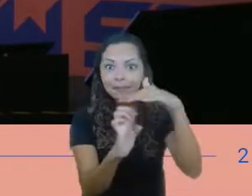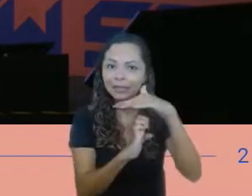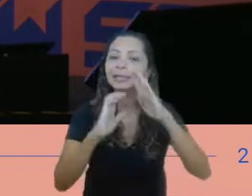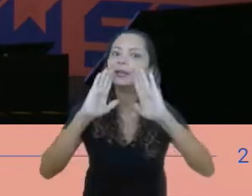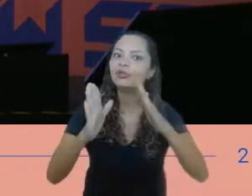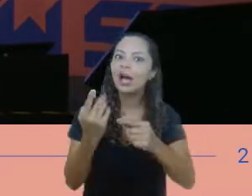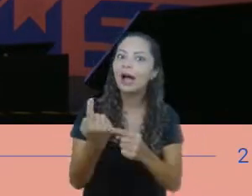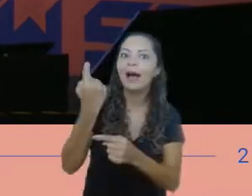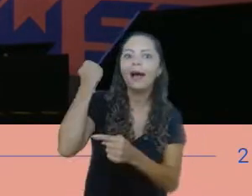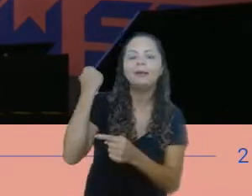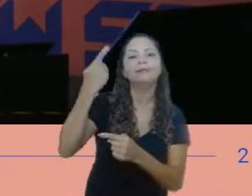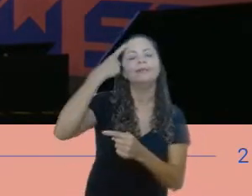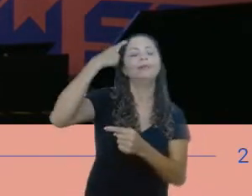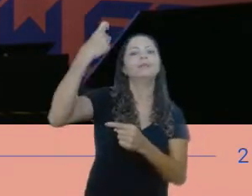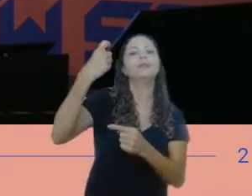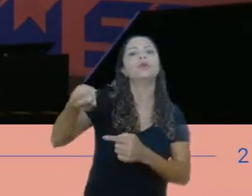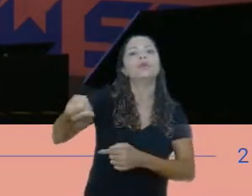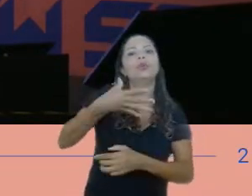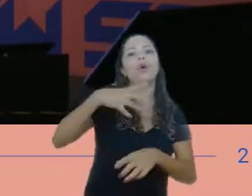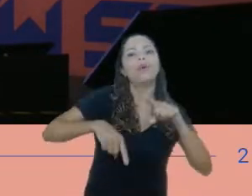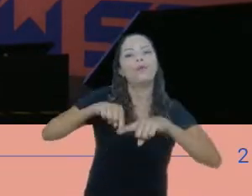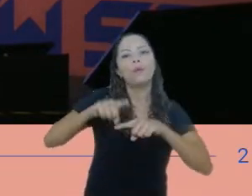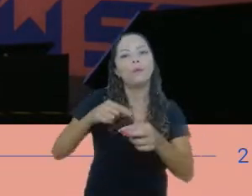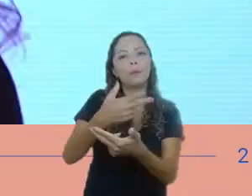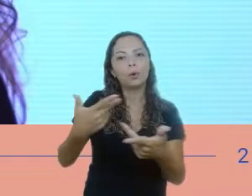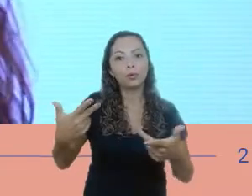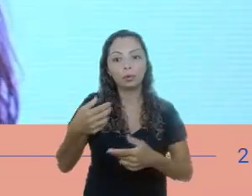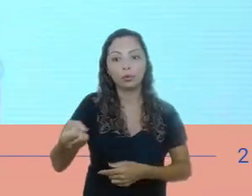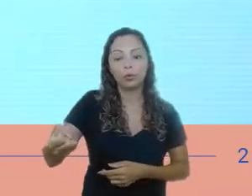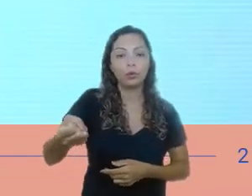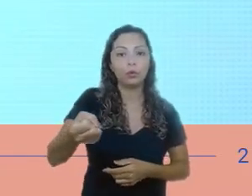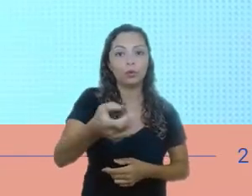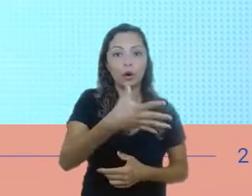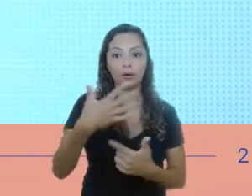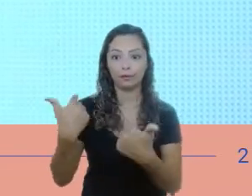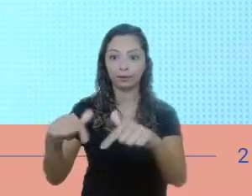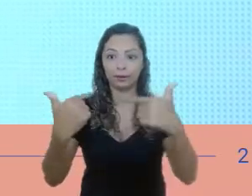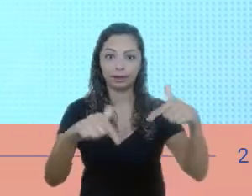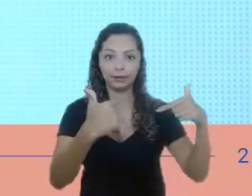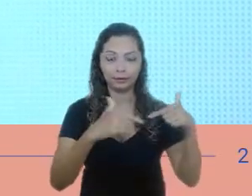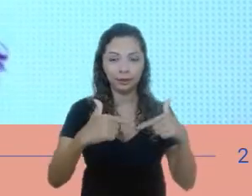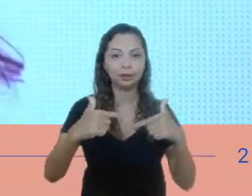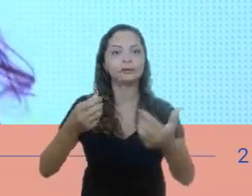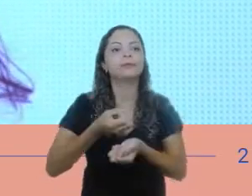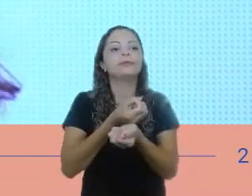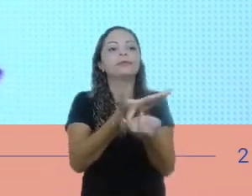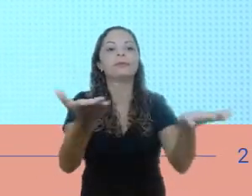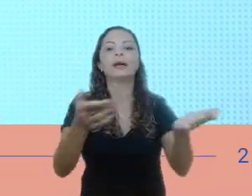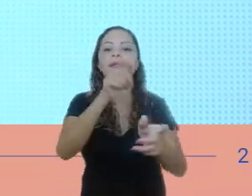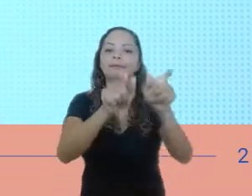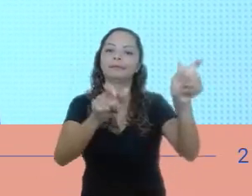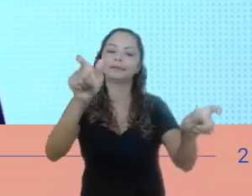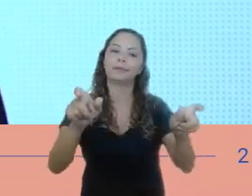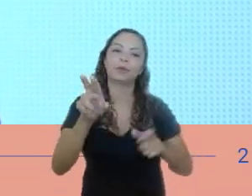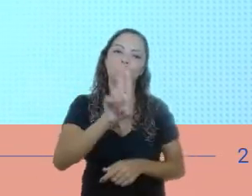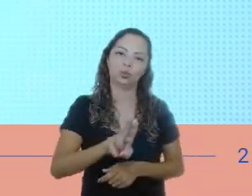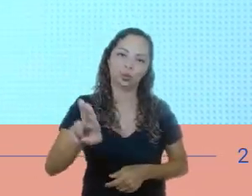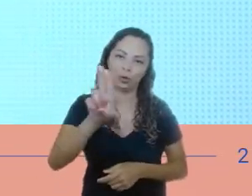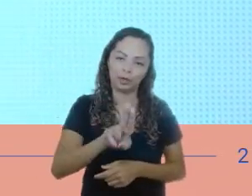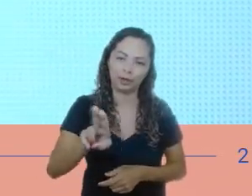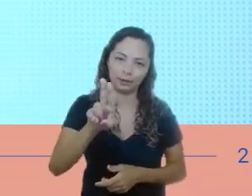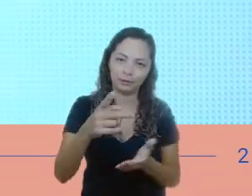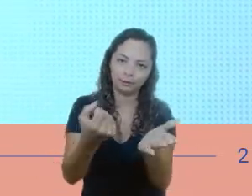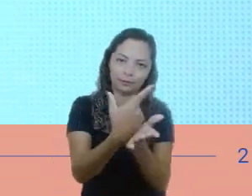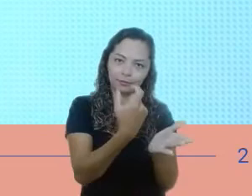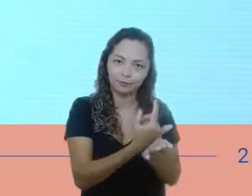Novos Produtos novos serviços e novas experiências para o usuário né uma visão de risco e de oportunidade